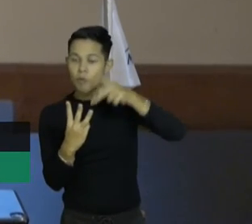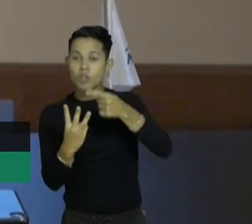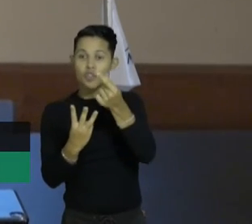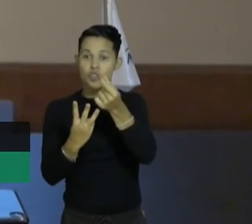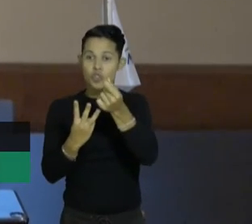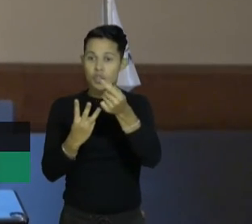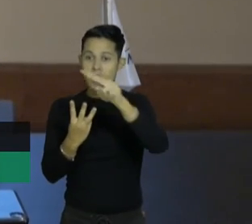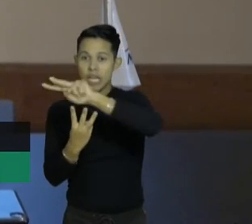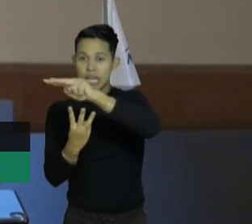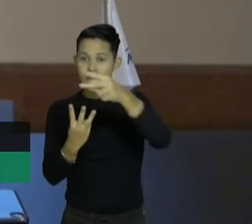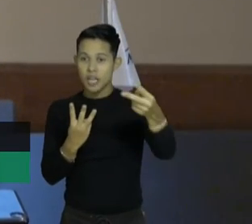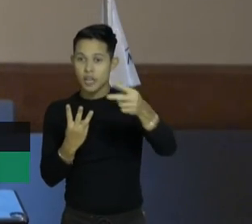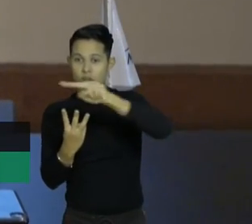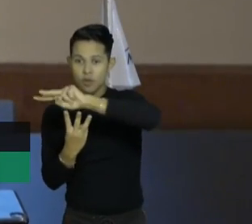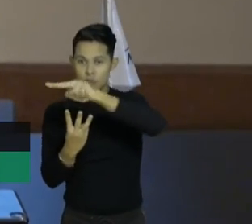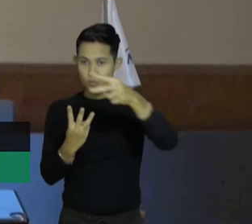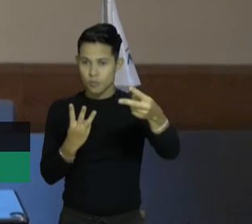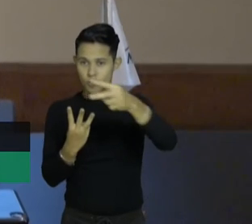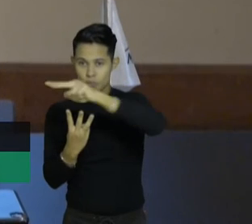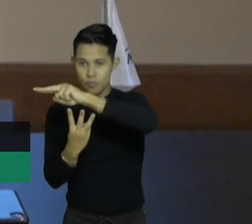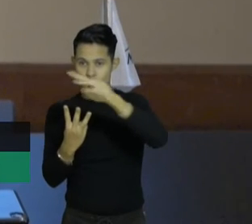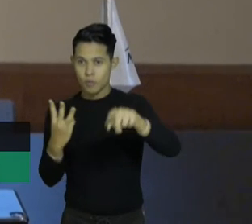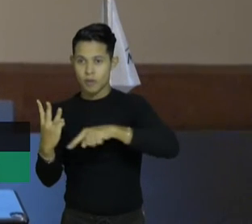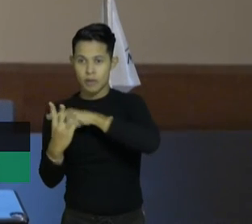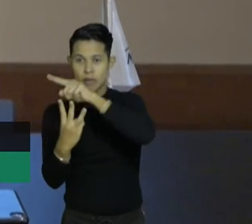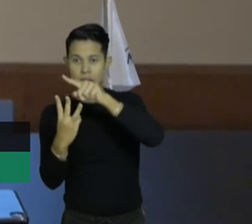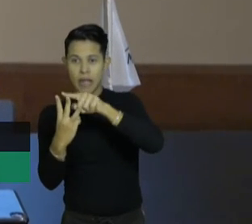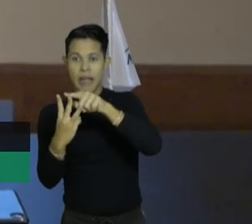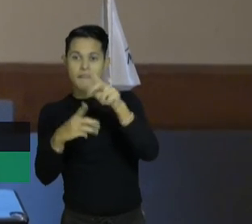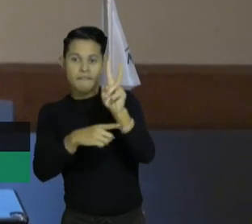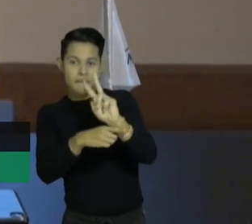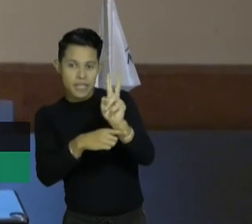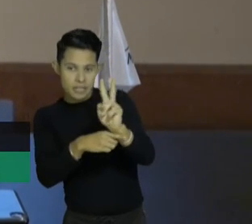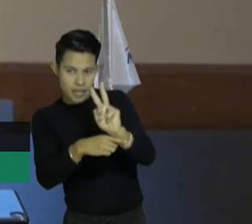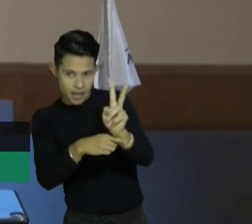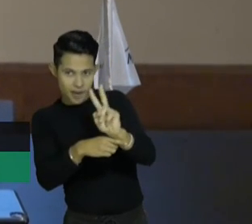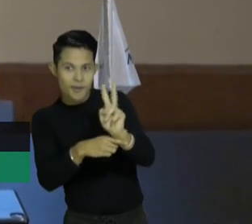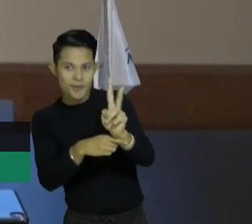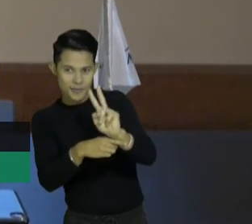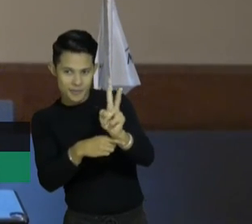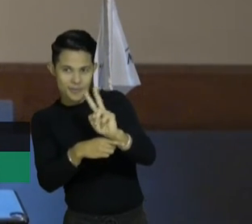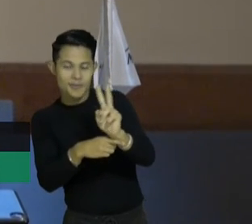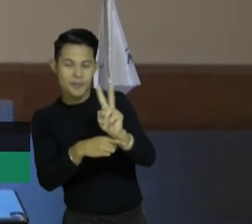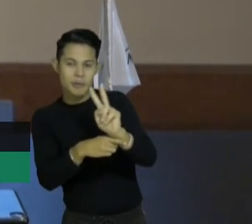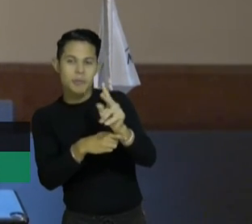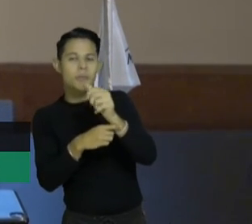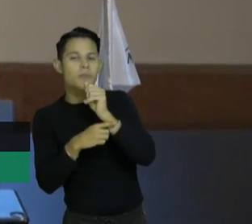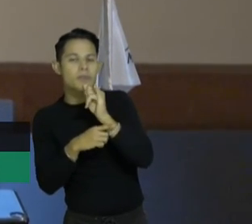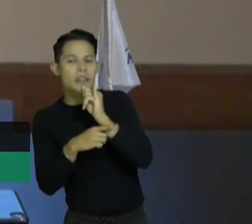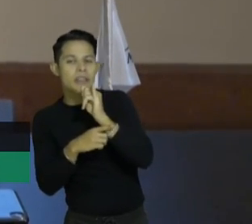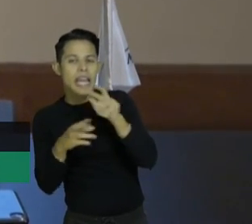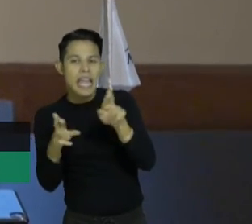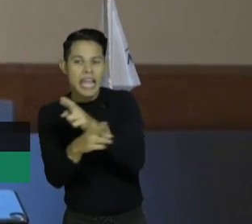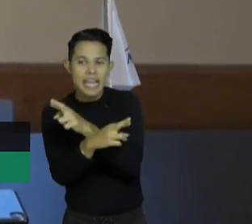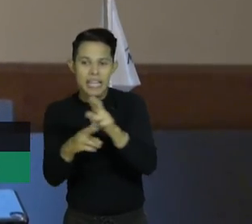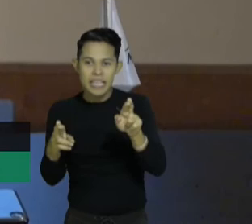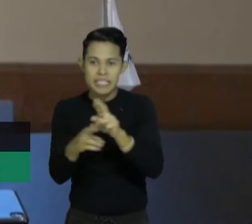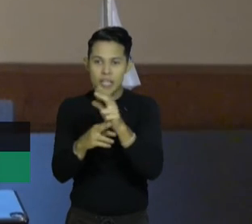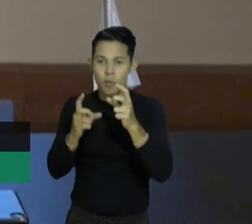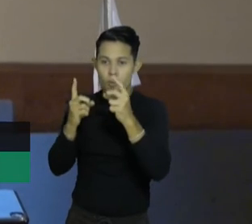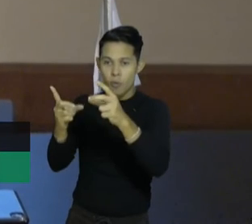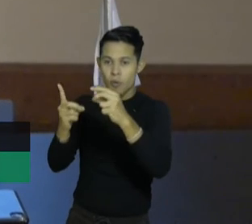a política evidentemente tributária fiscal onde a questão das relações comerciais são extremamente